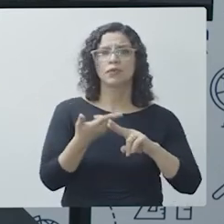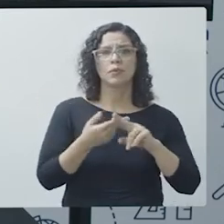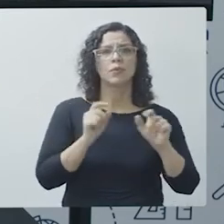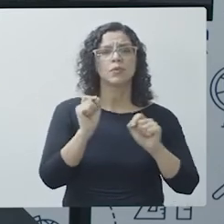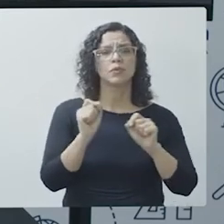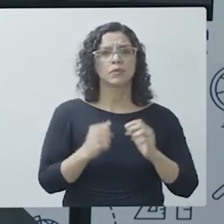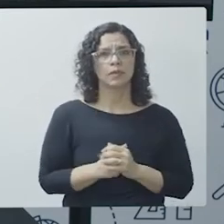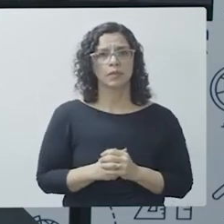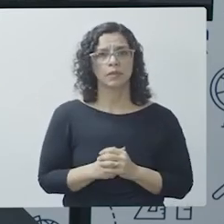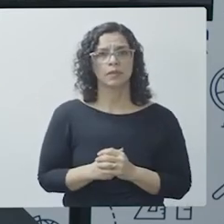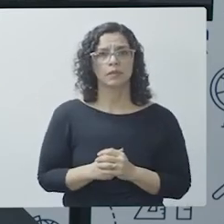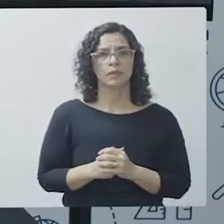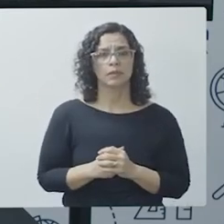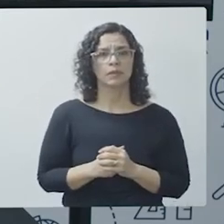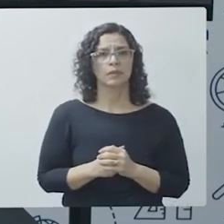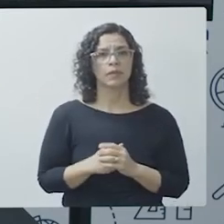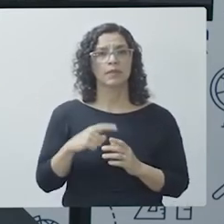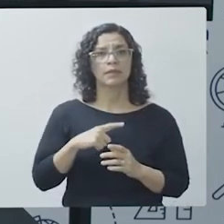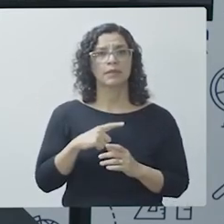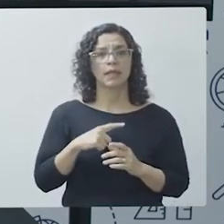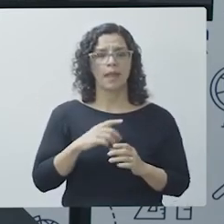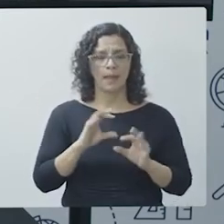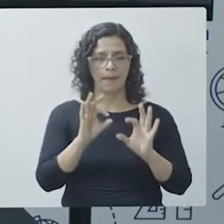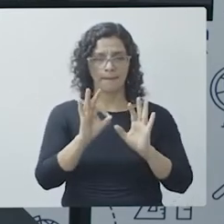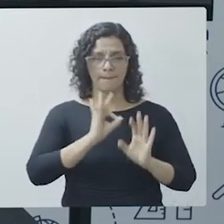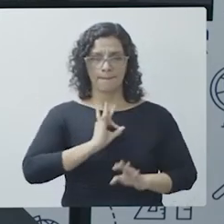vamos utilizar